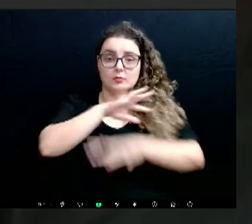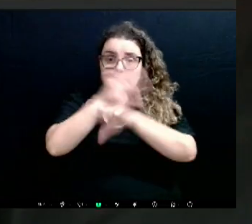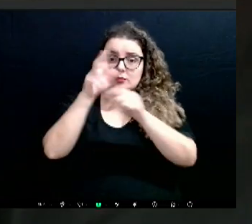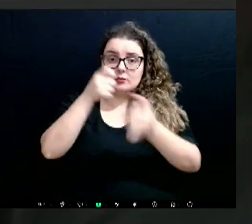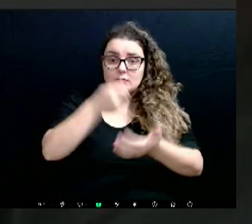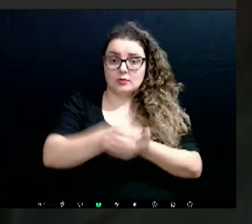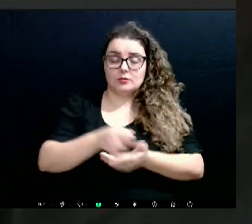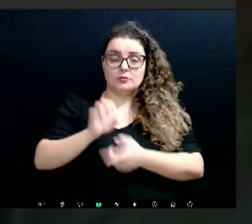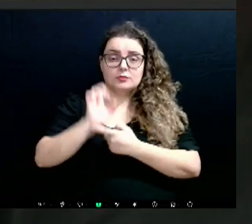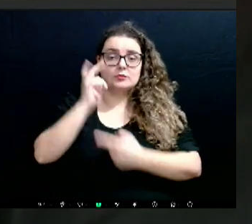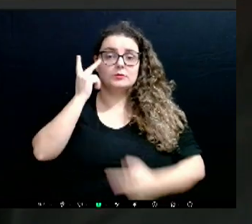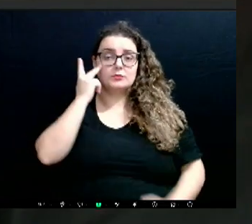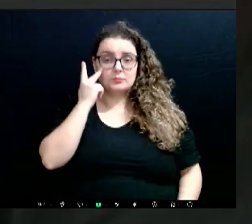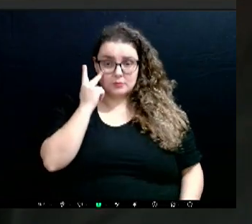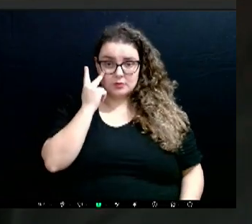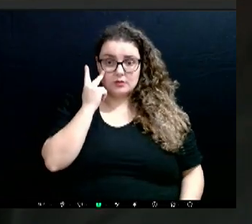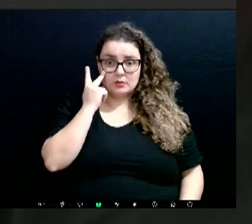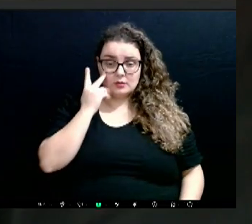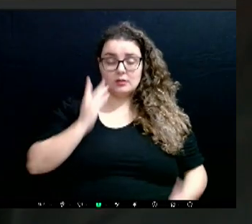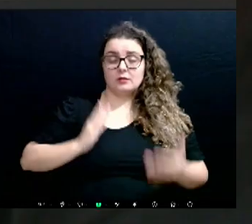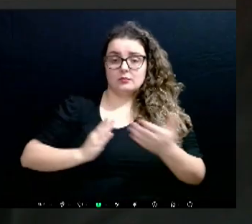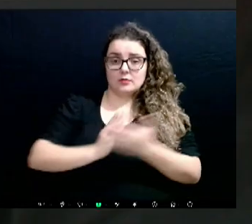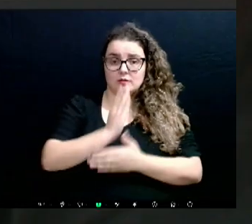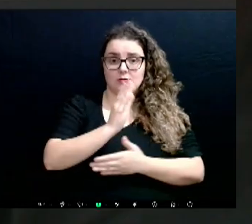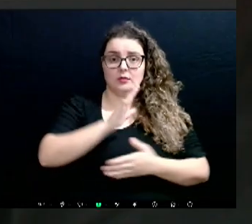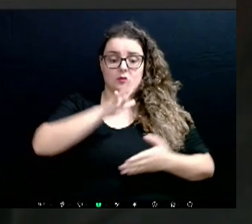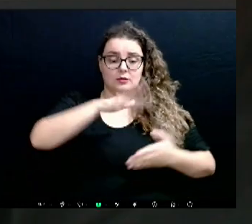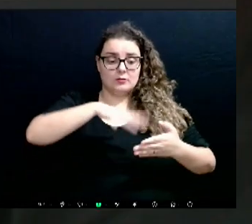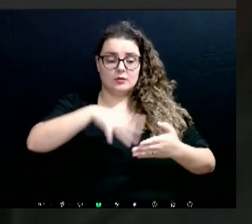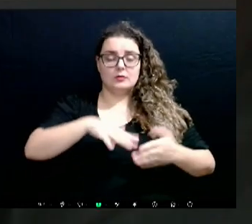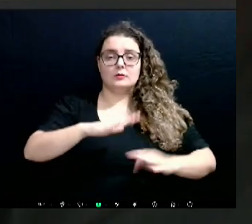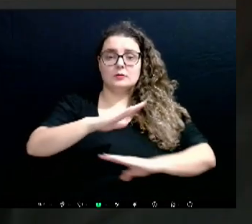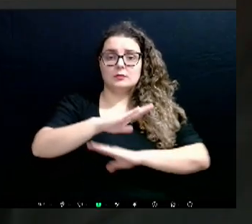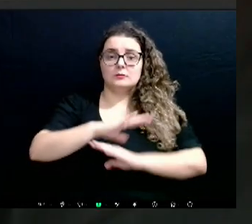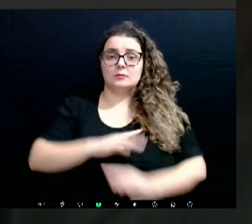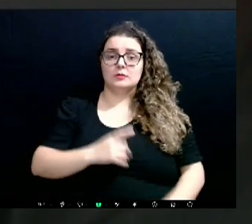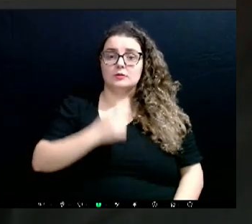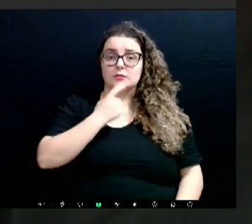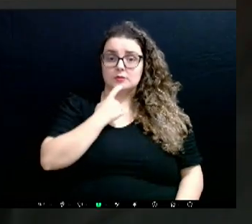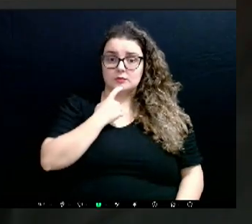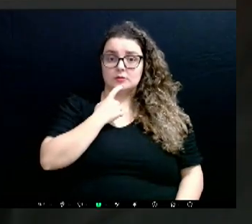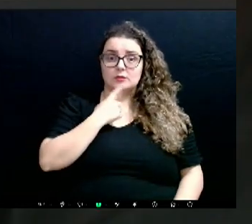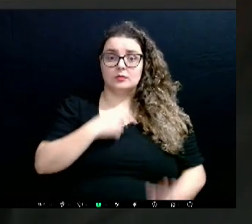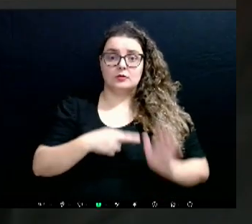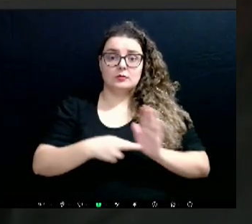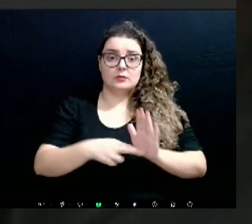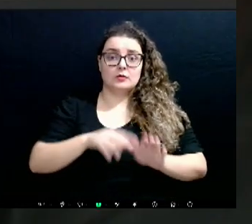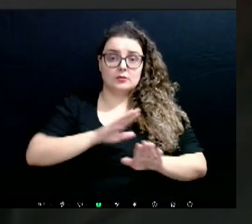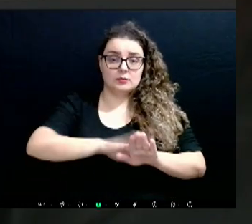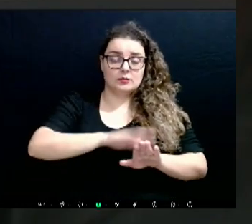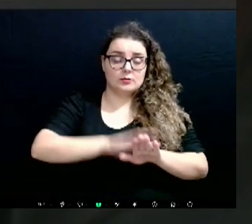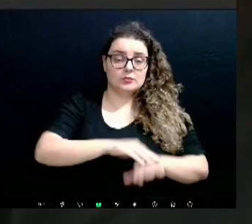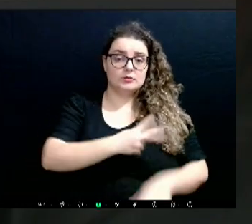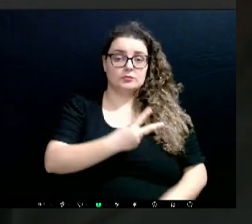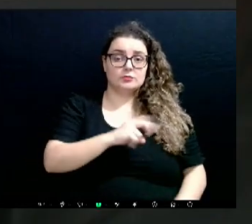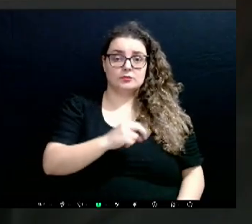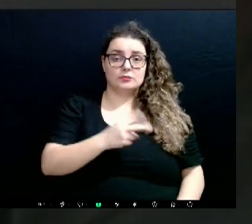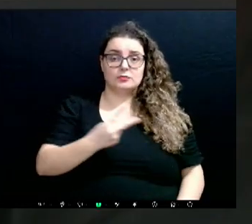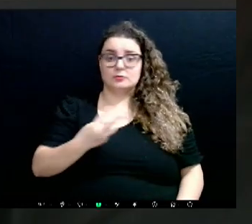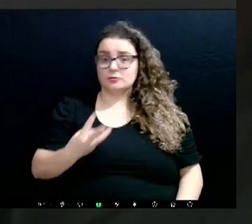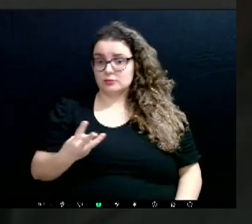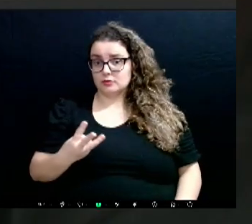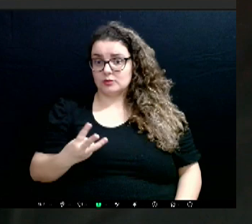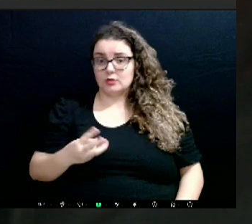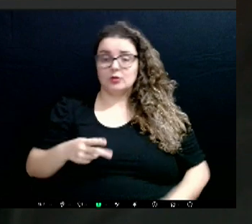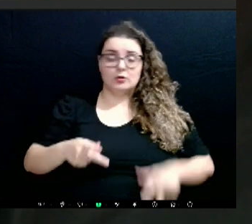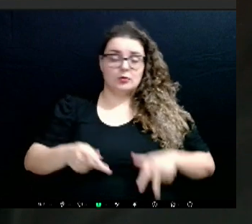São Paulo aprovou as contas da Câmara Municipal de Campinas referente ao exercício de 2023. O parecer favorável